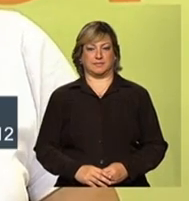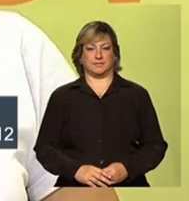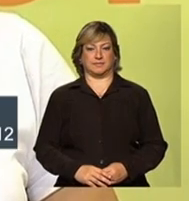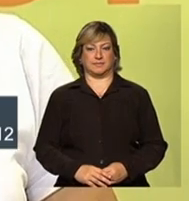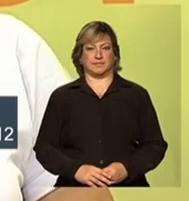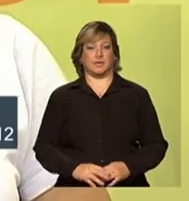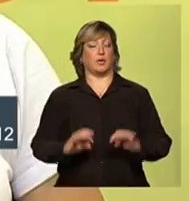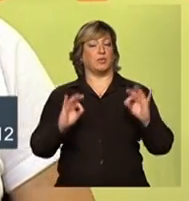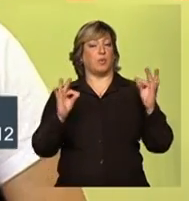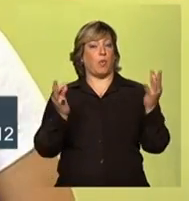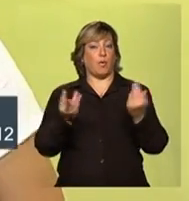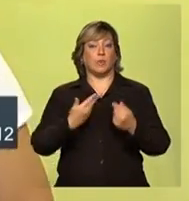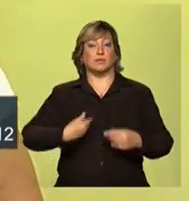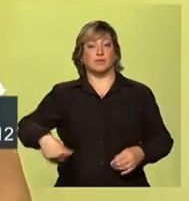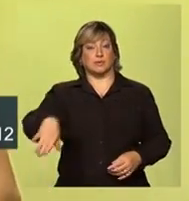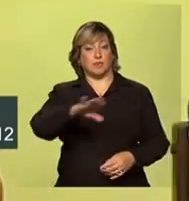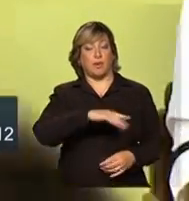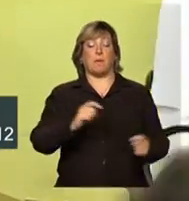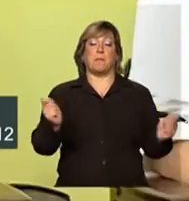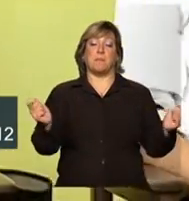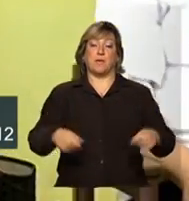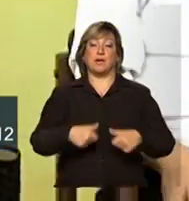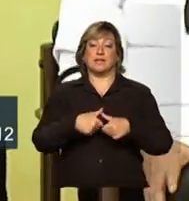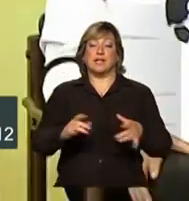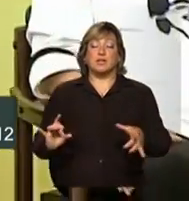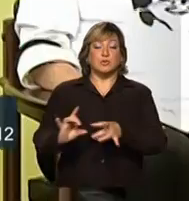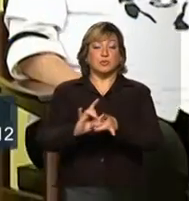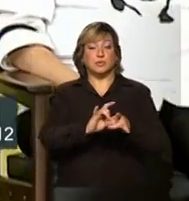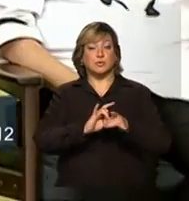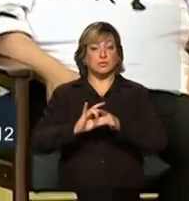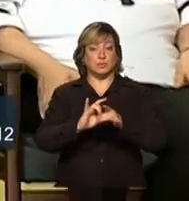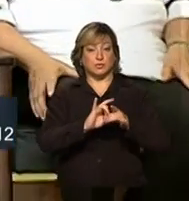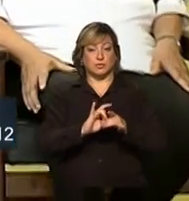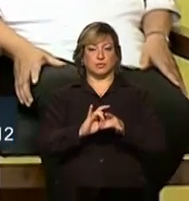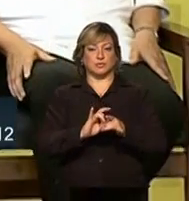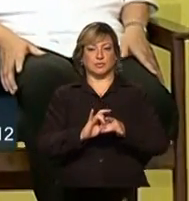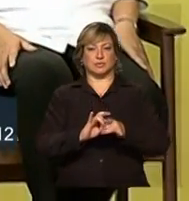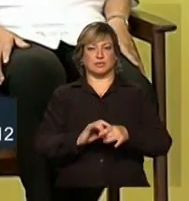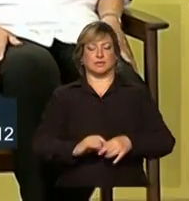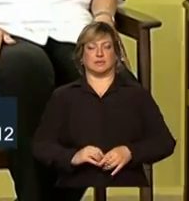E todos nós podemos estar juntos, Cícero, nessa...